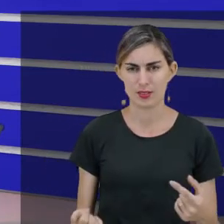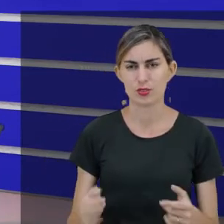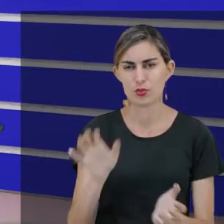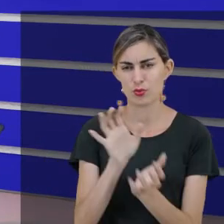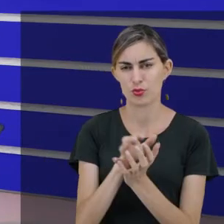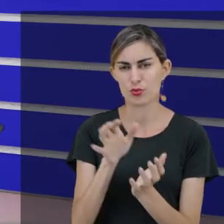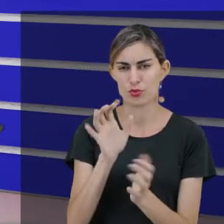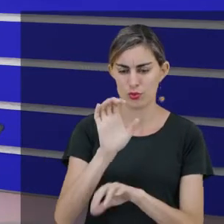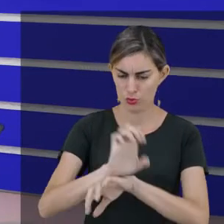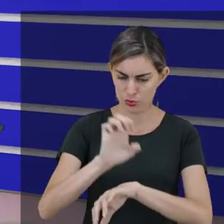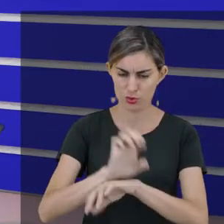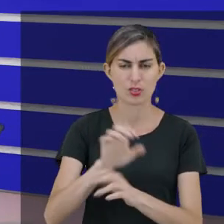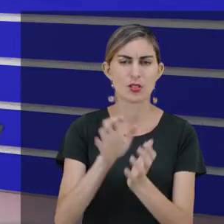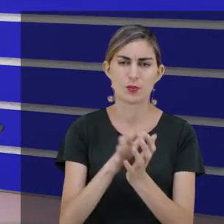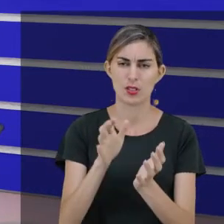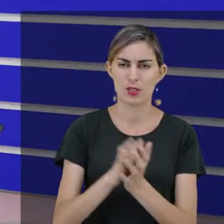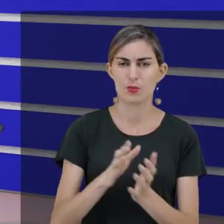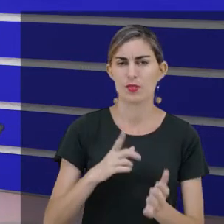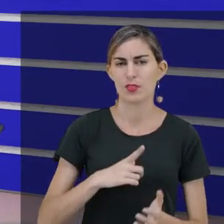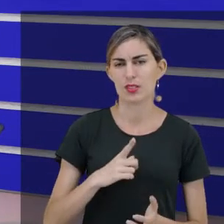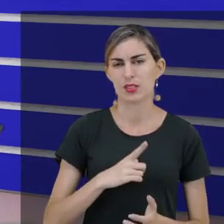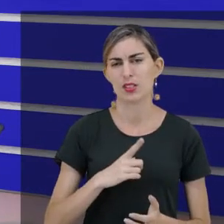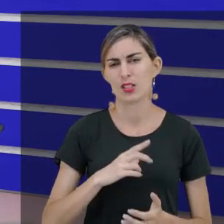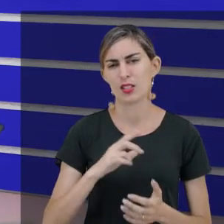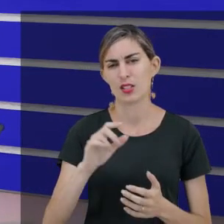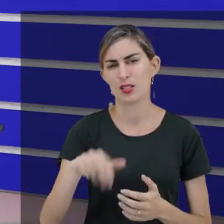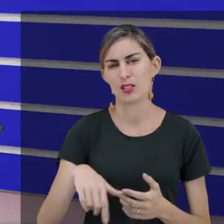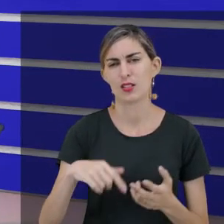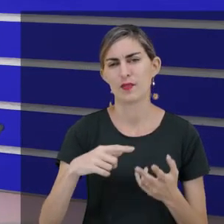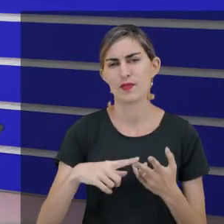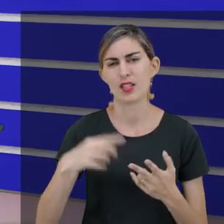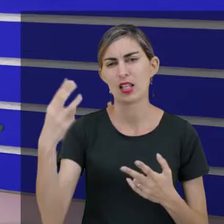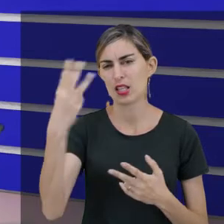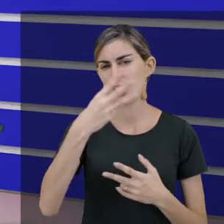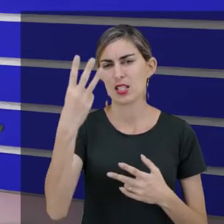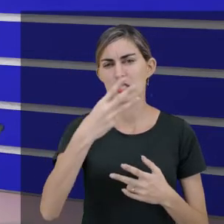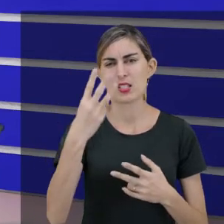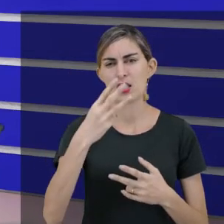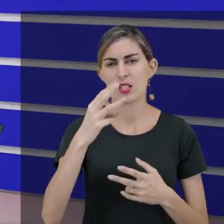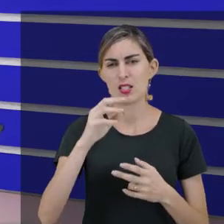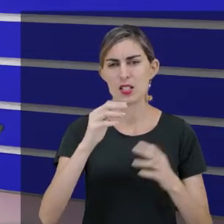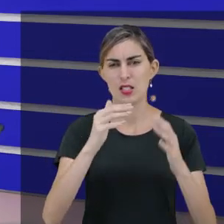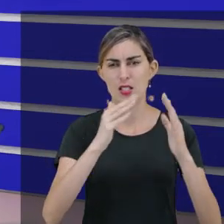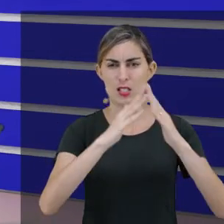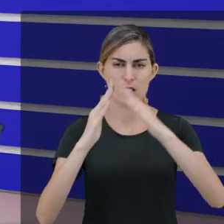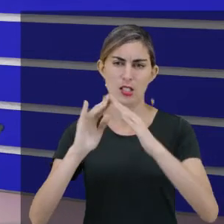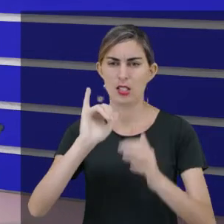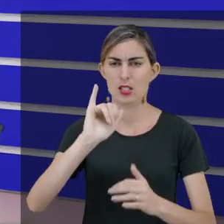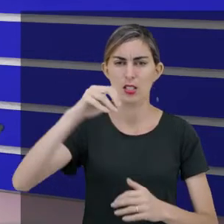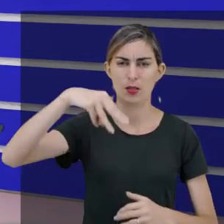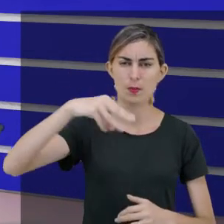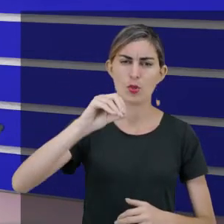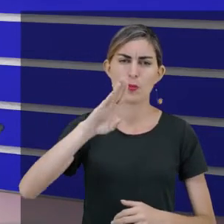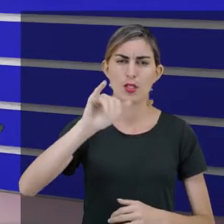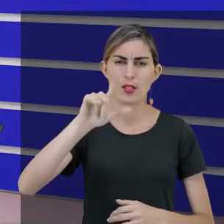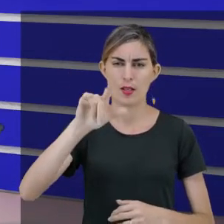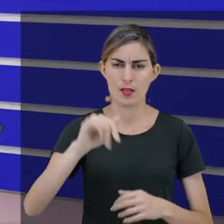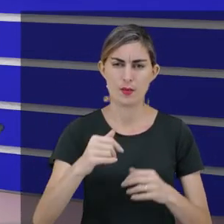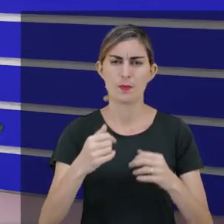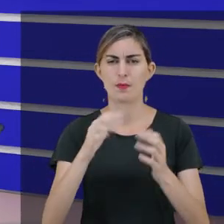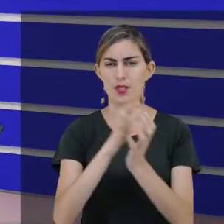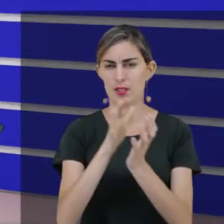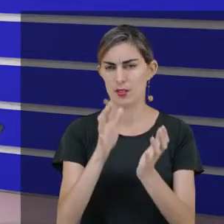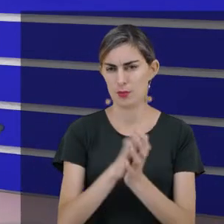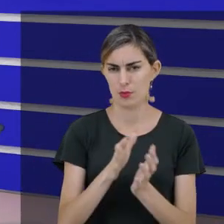de Pernambuco, ele tem vários cases. A gente tem aqui a terceira imobiliária de Pernambuco com certificação ISO 9001, né, no Brasil. Então, a